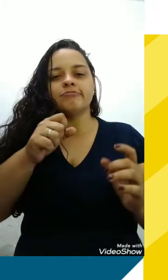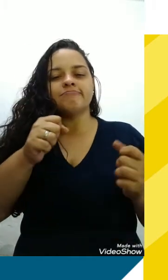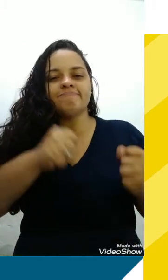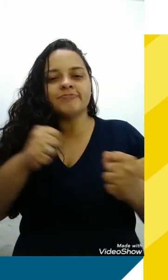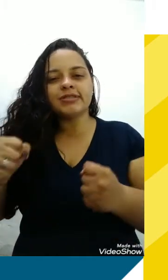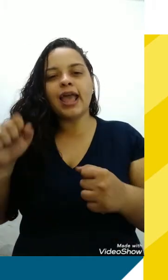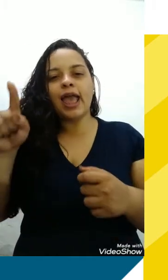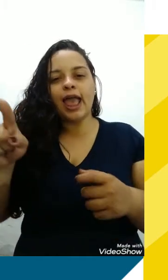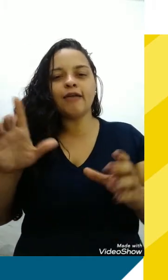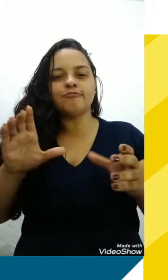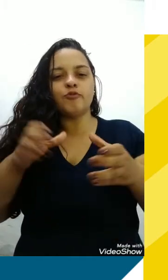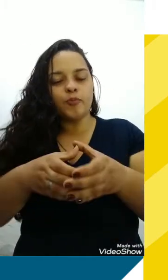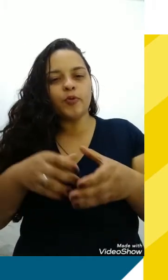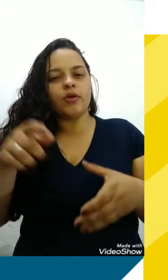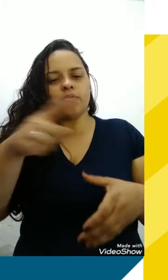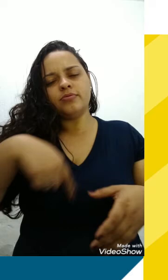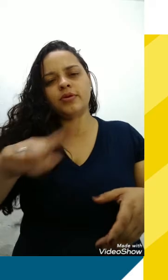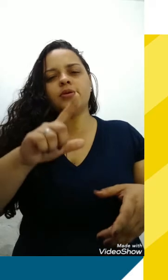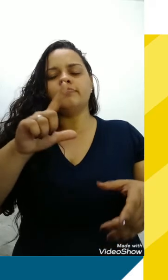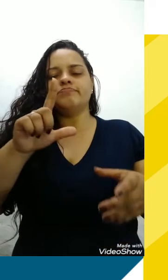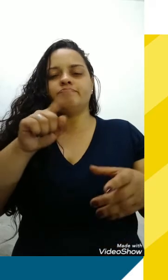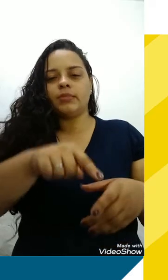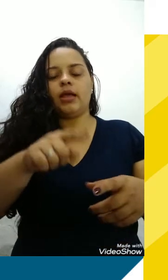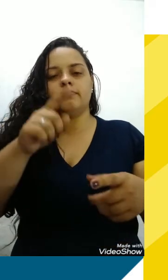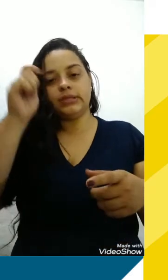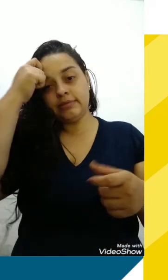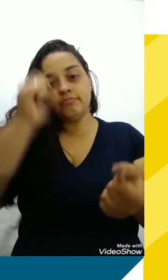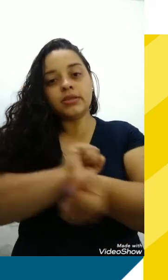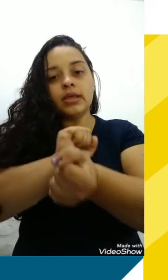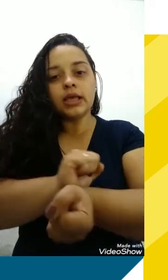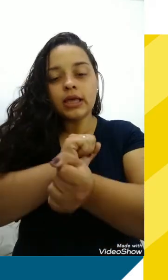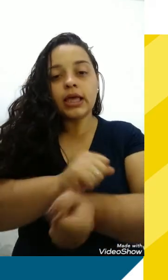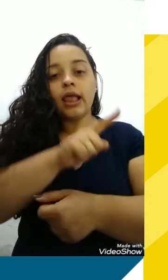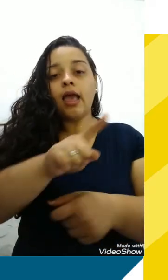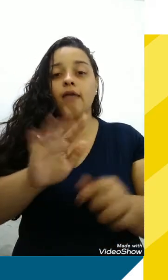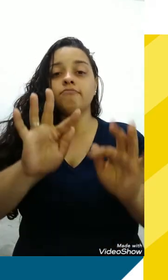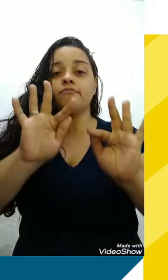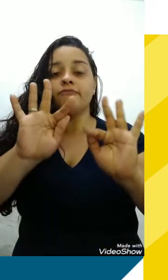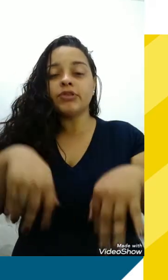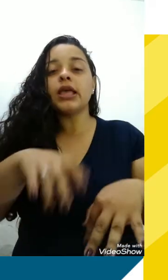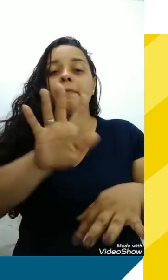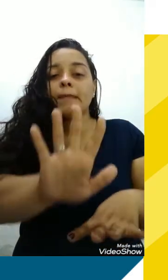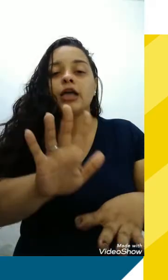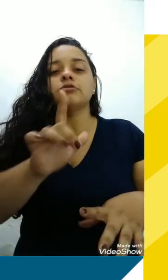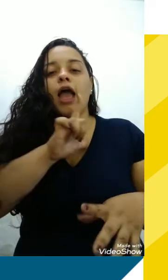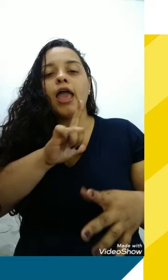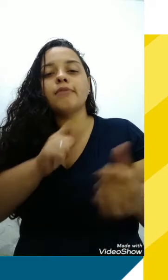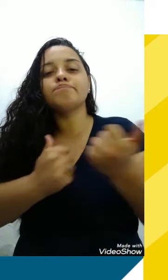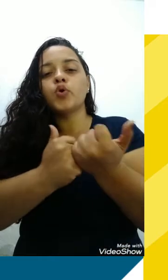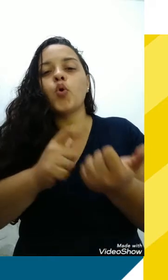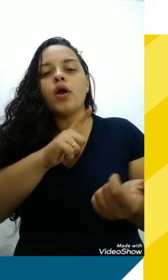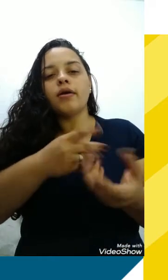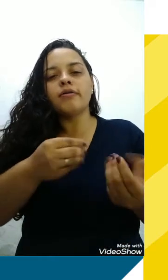impôs durante todos esses anos no Brasil não poderia ter chegado ao fim sem as constantes tensões provocadas pelas várias